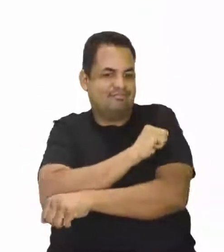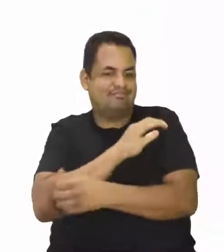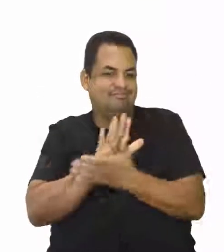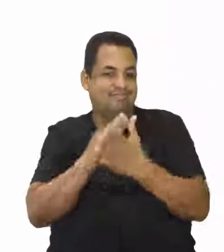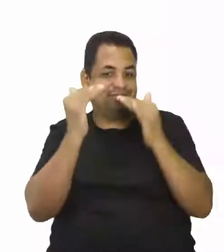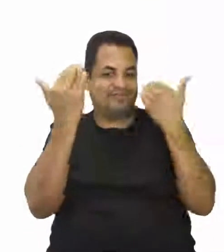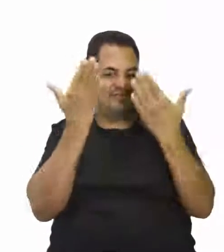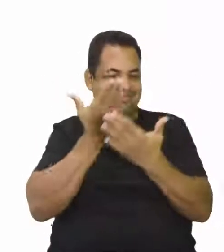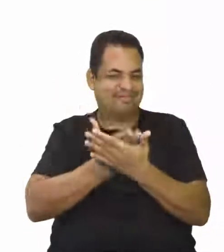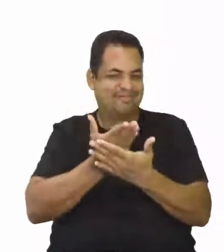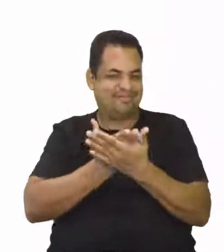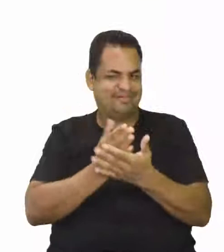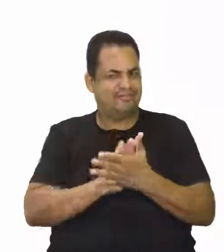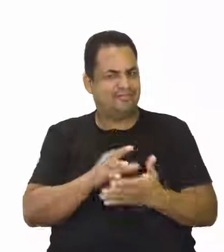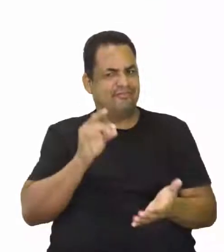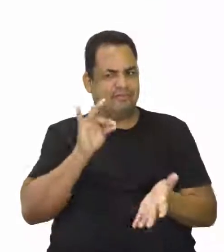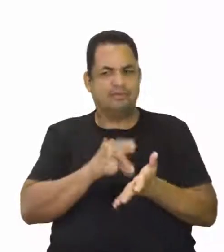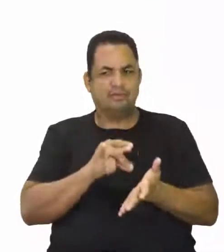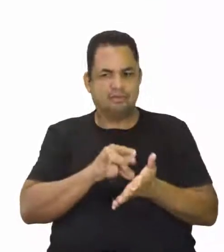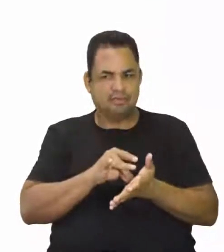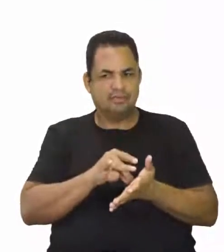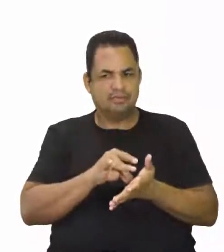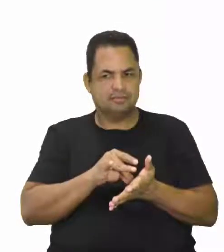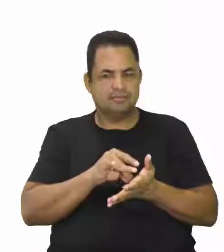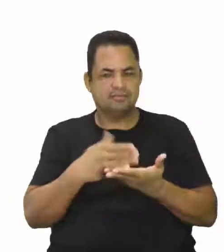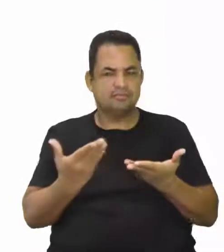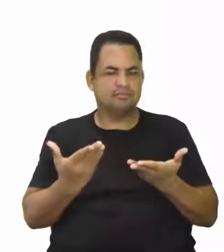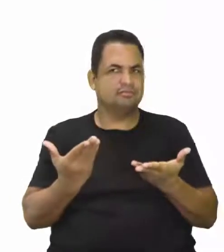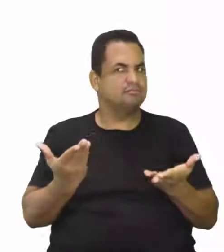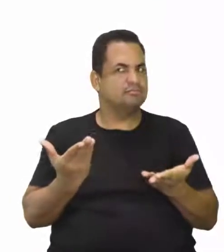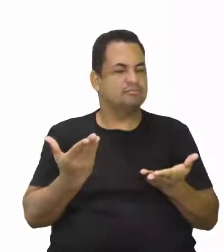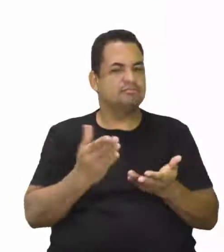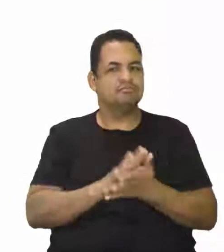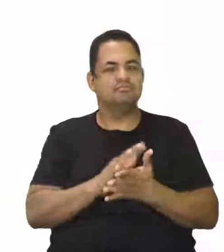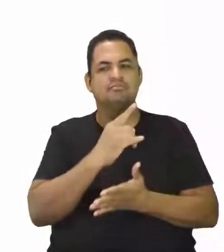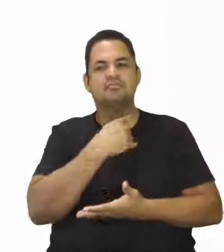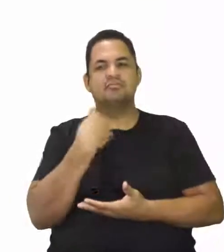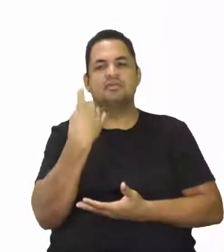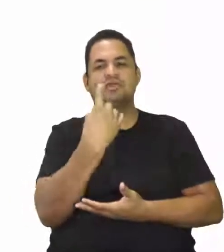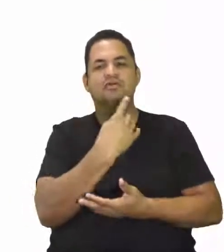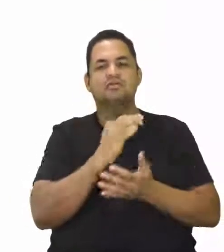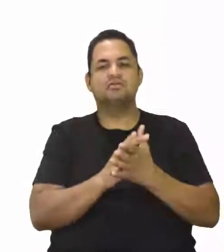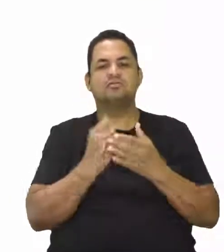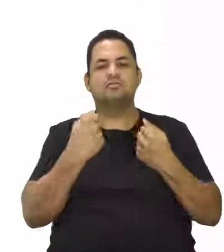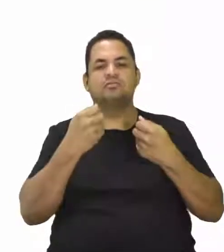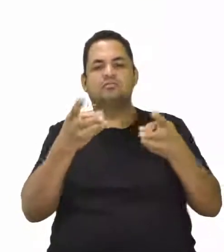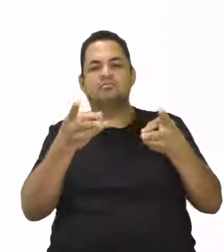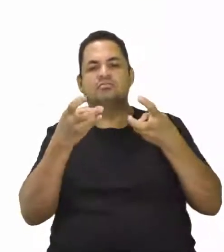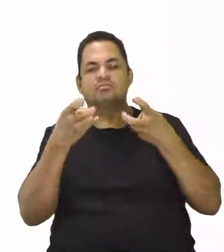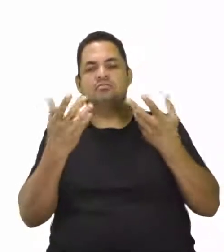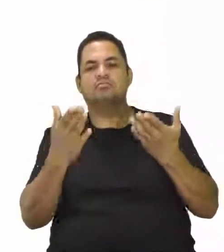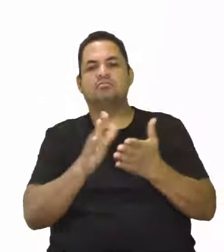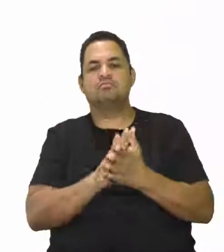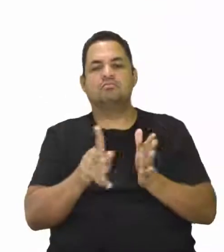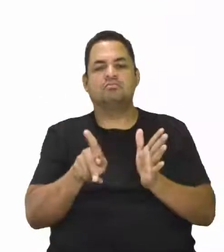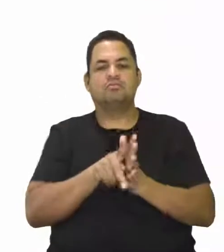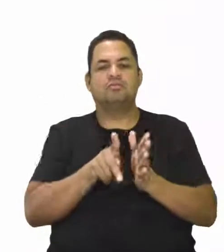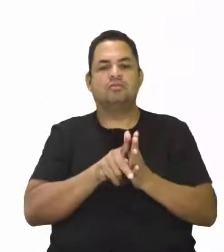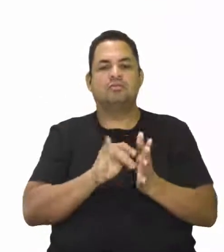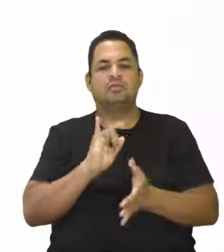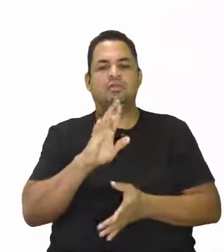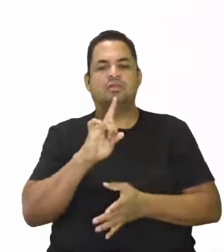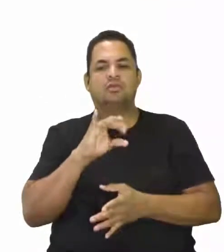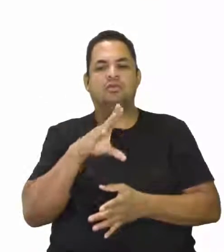nossas aulas? Será? O que mais, Tainá, que nós podemos perceber aí? A própria ironia